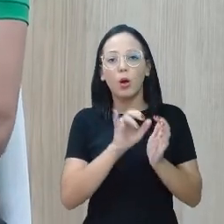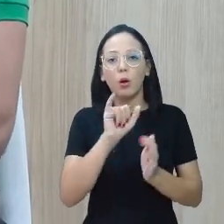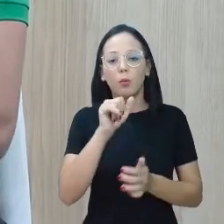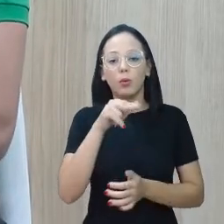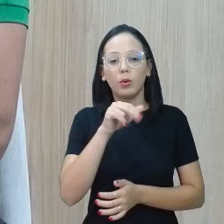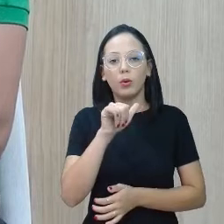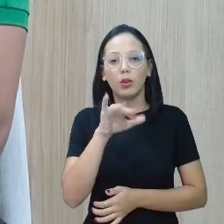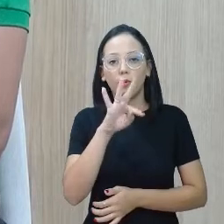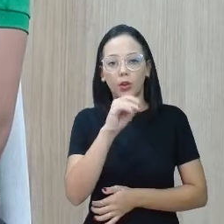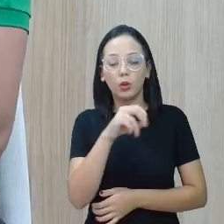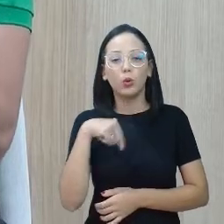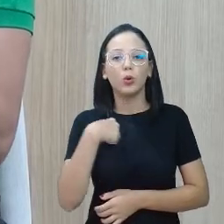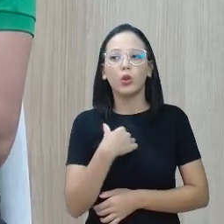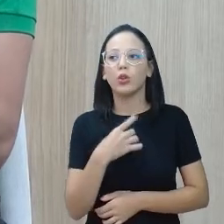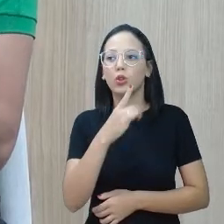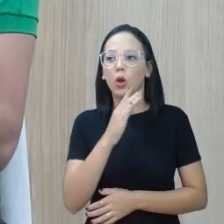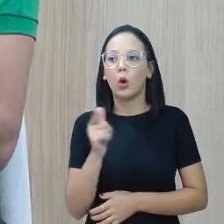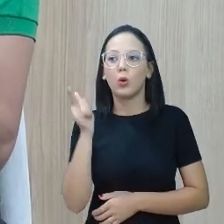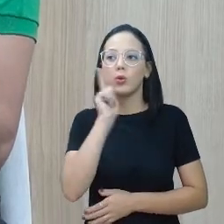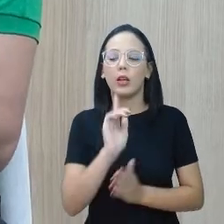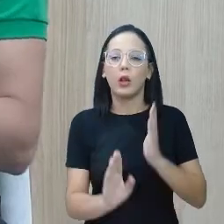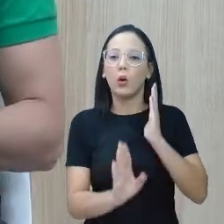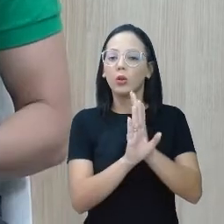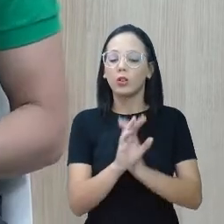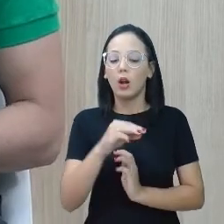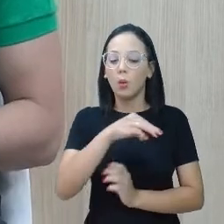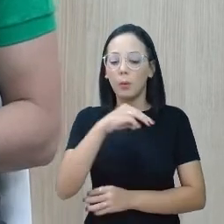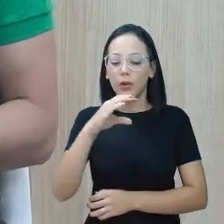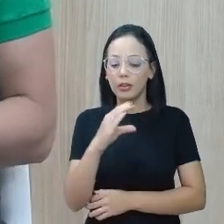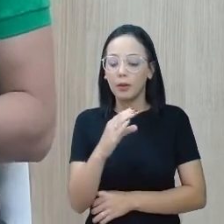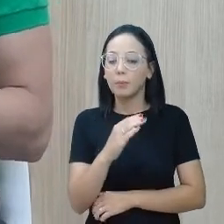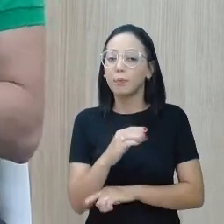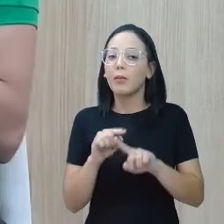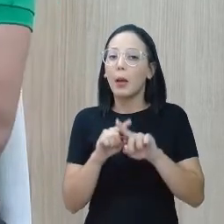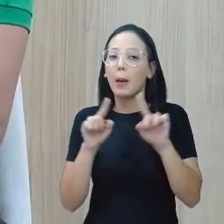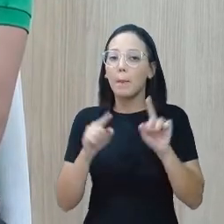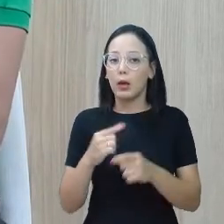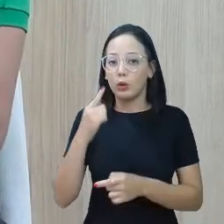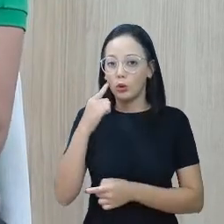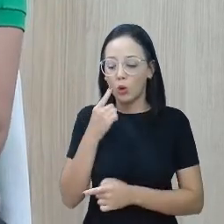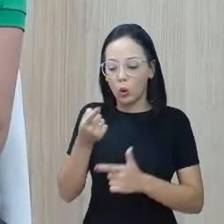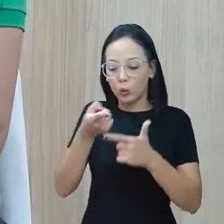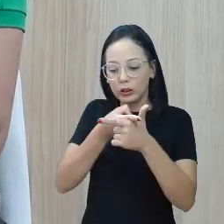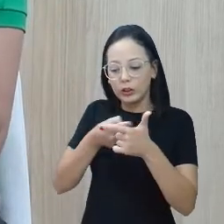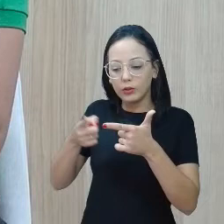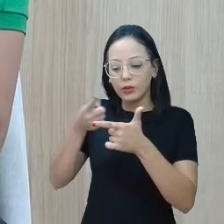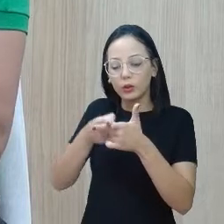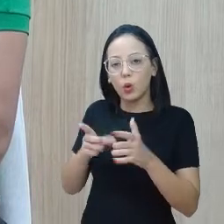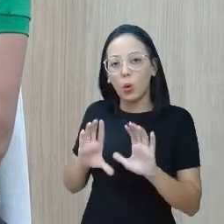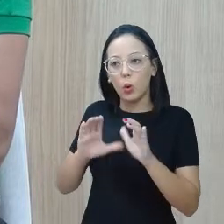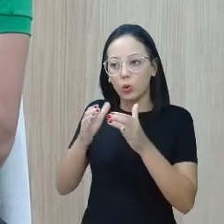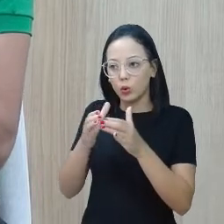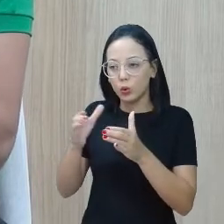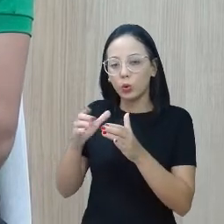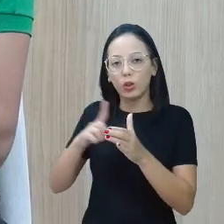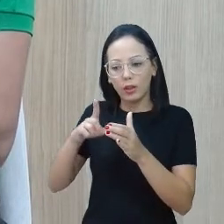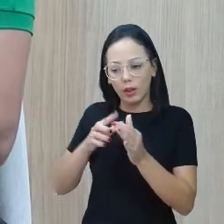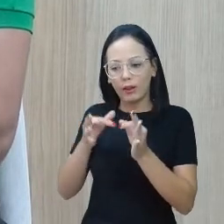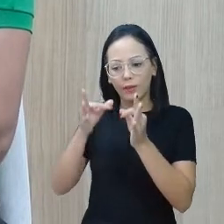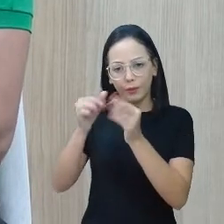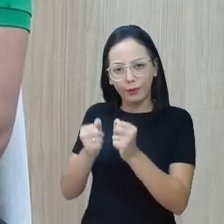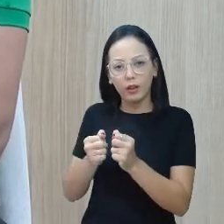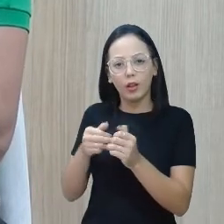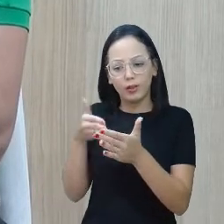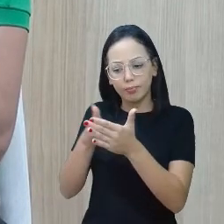tem como a gente encontrar o mínimo, tá bom? Agora, como os divisores é um conjunto finito, tá?